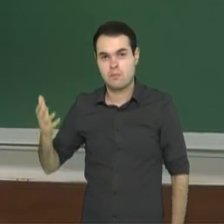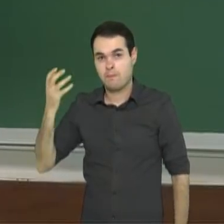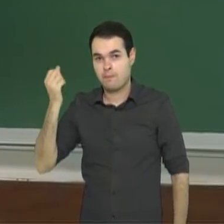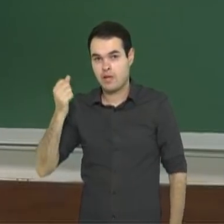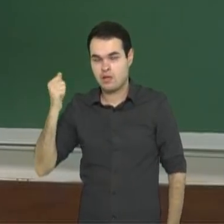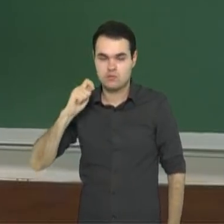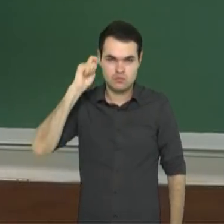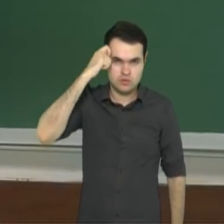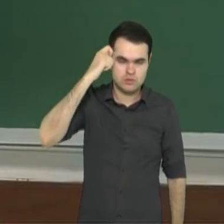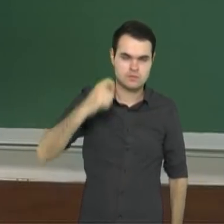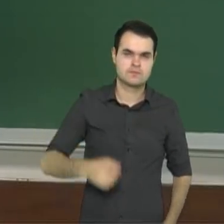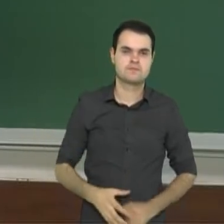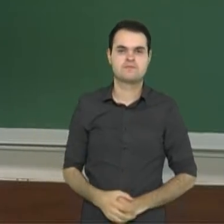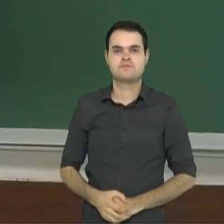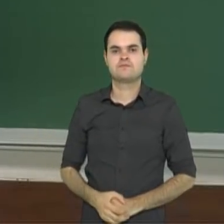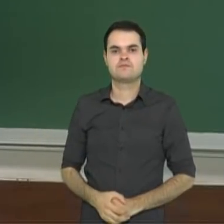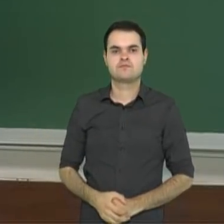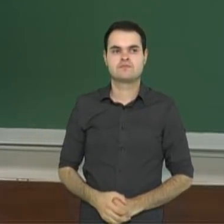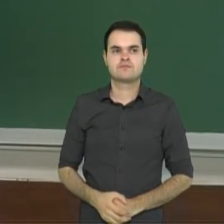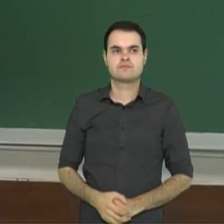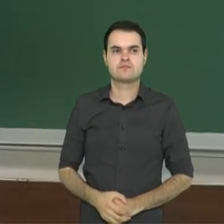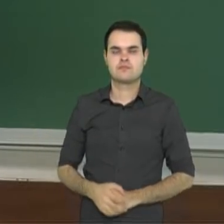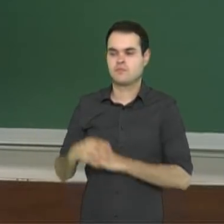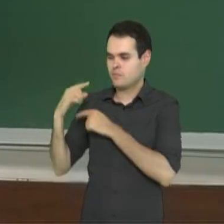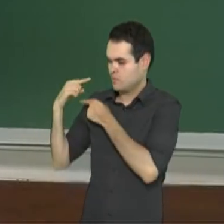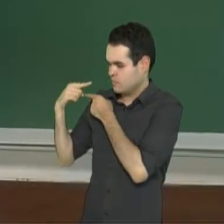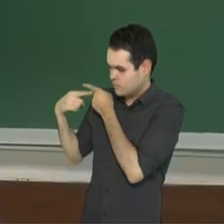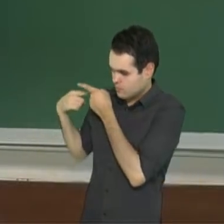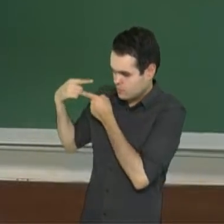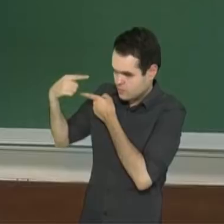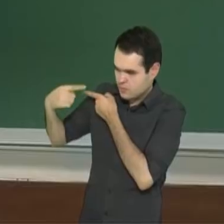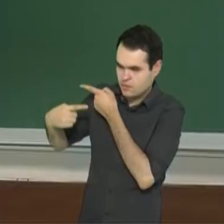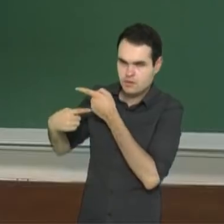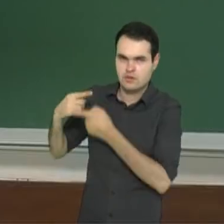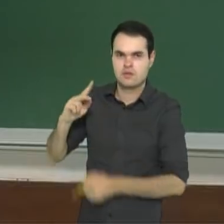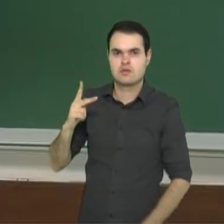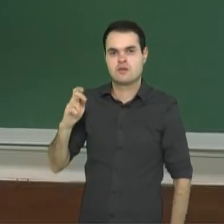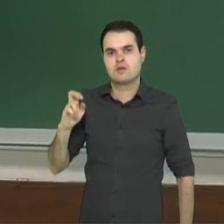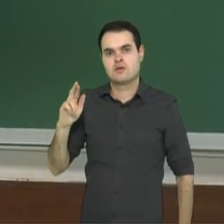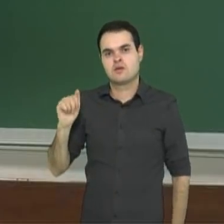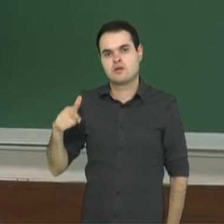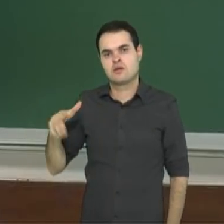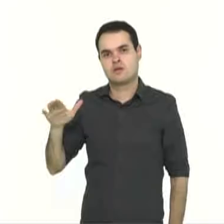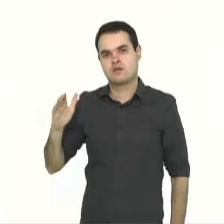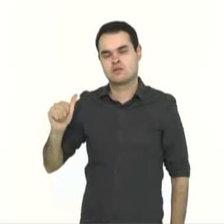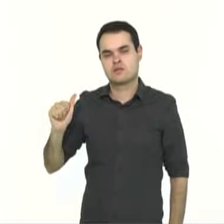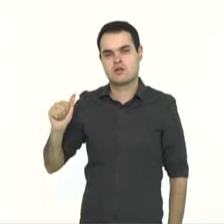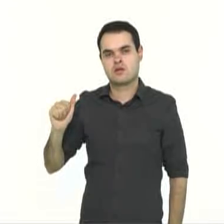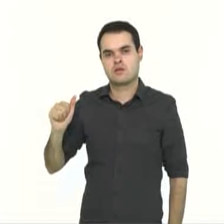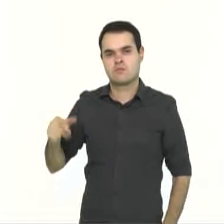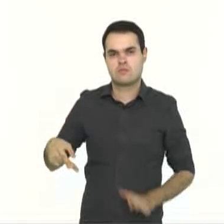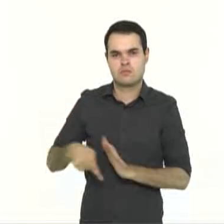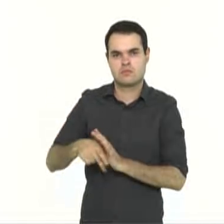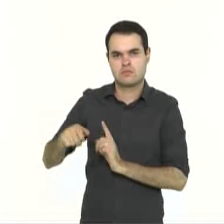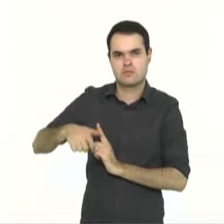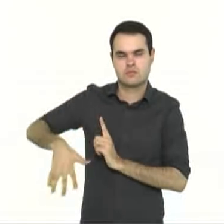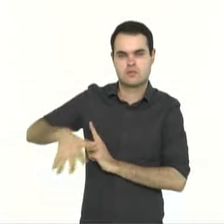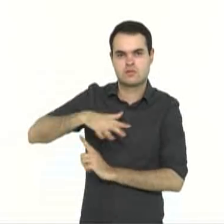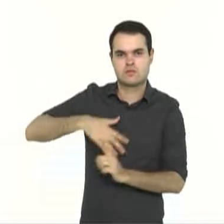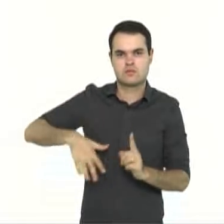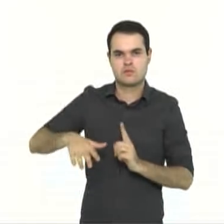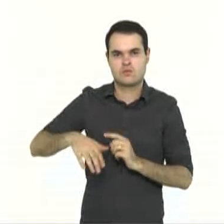negros. A herança da nossa sociedade pastoril. Vamos lá. O uso do couro